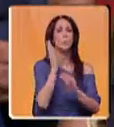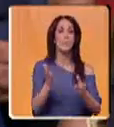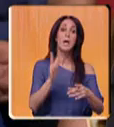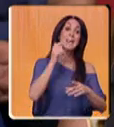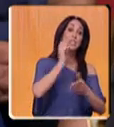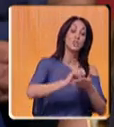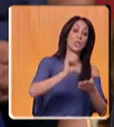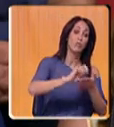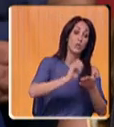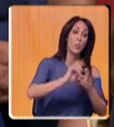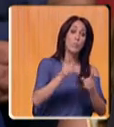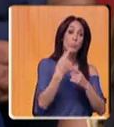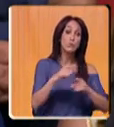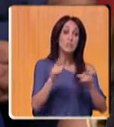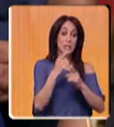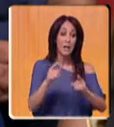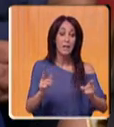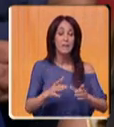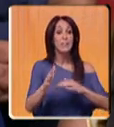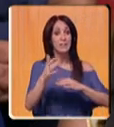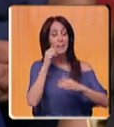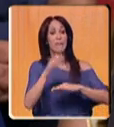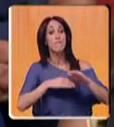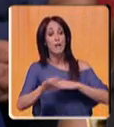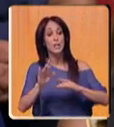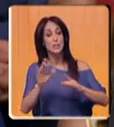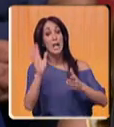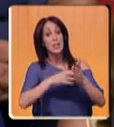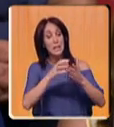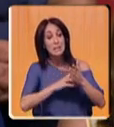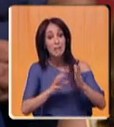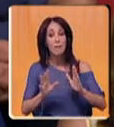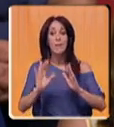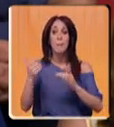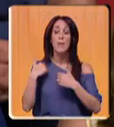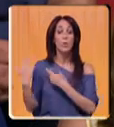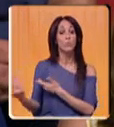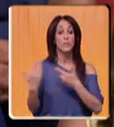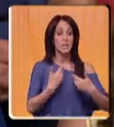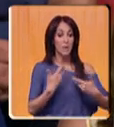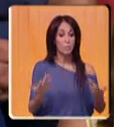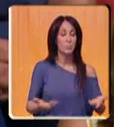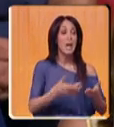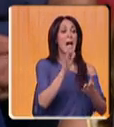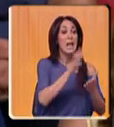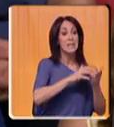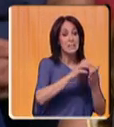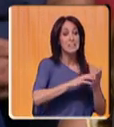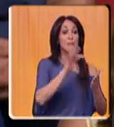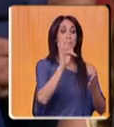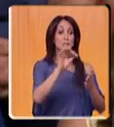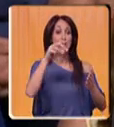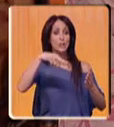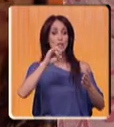Francisco Nicolson, Rogério Bracinha e do maestro João Nobre. Ah, é a canção do Nicolson, por acaso não me lembro. A letra é de Francisco Nicolson. E, portanto,